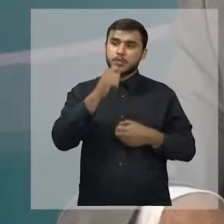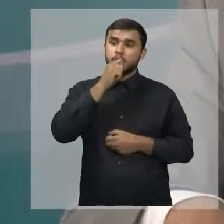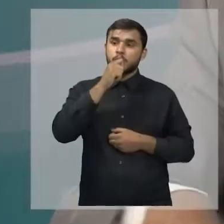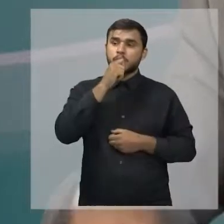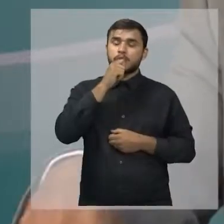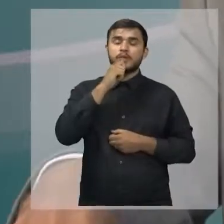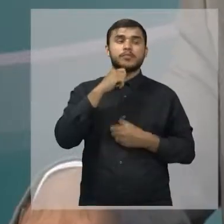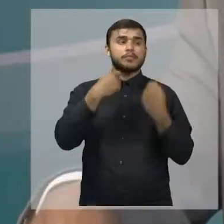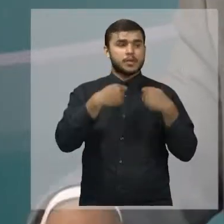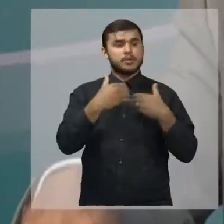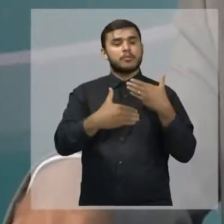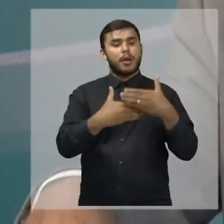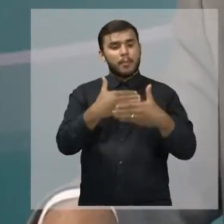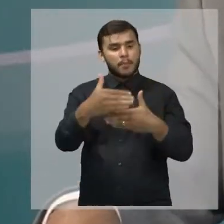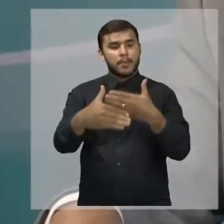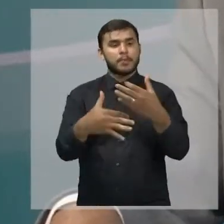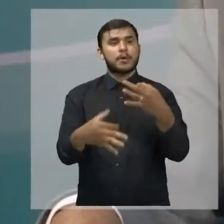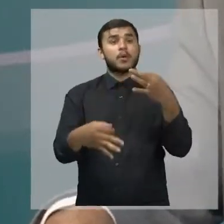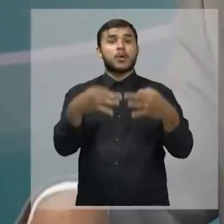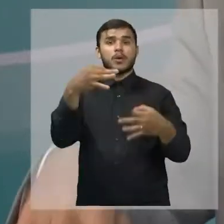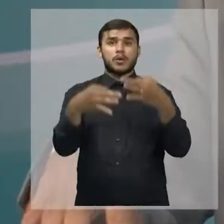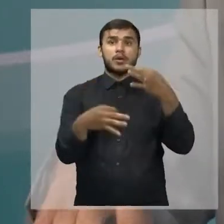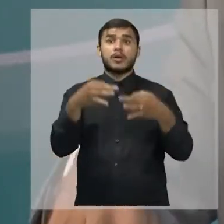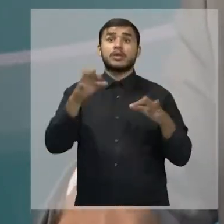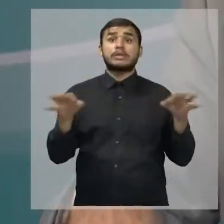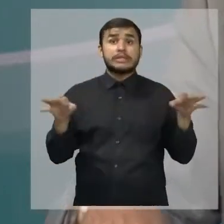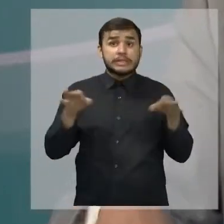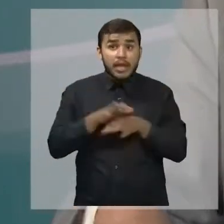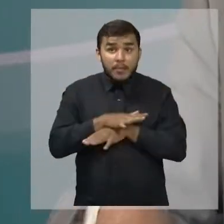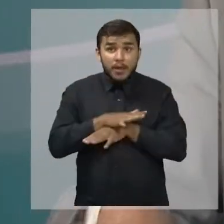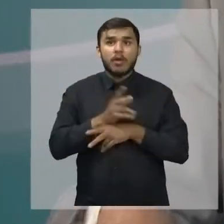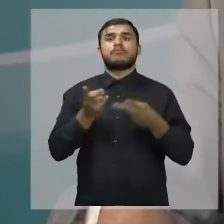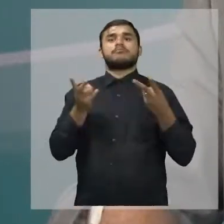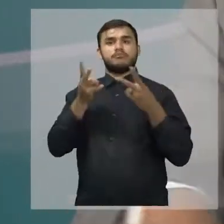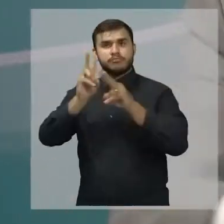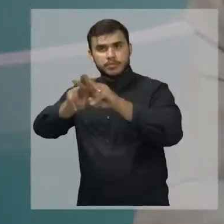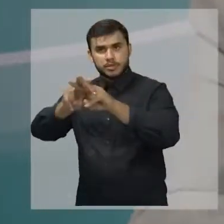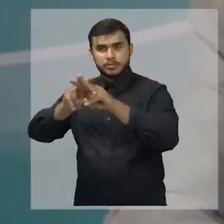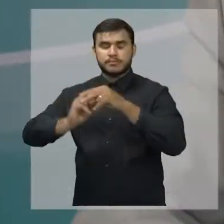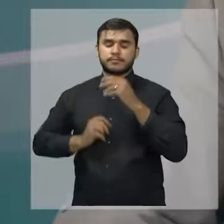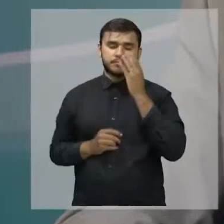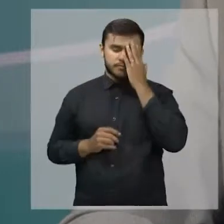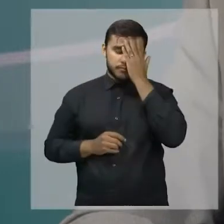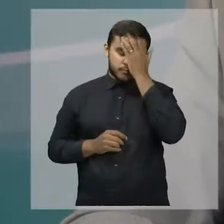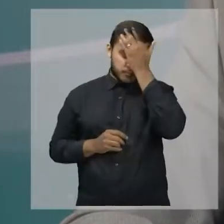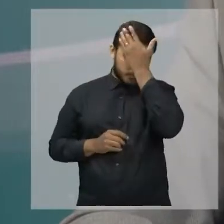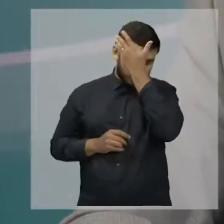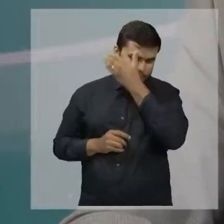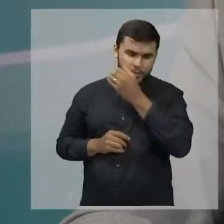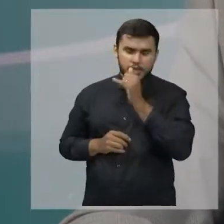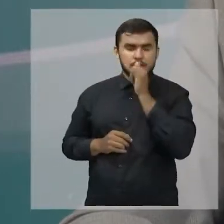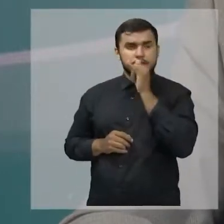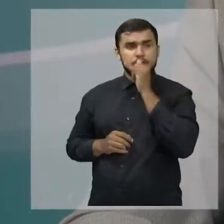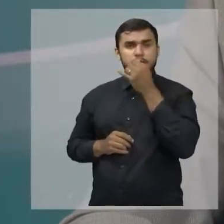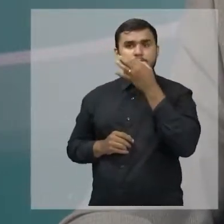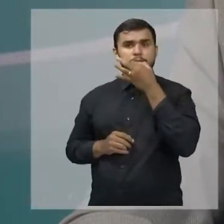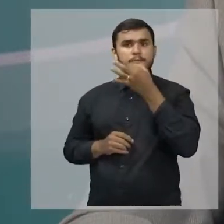Constituinte originário, pensou o trânsito em julgado. A questão, vou dar um exemplo aqui do